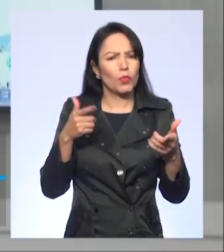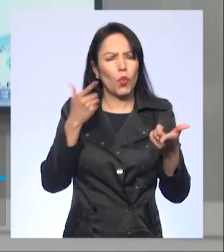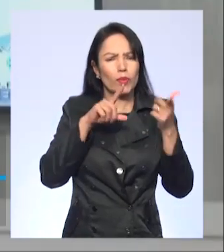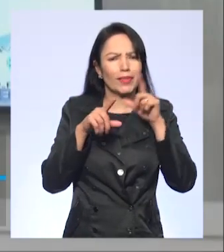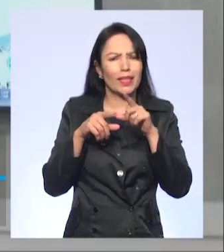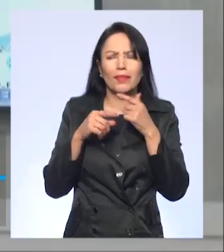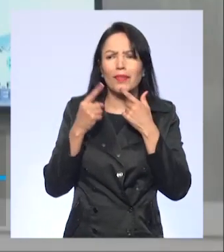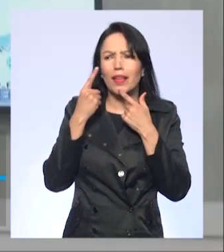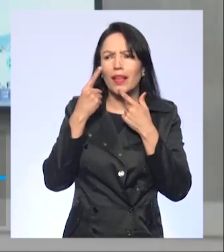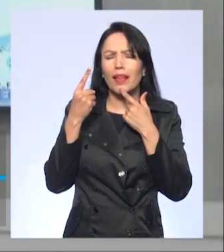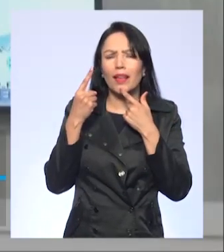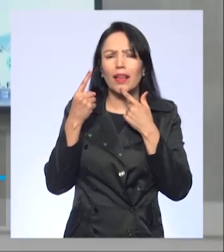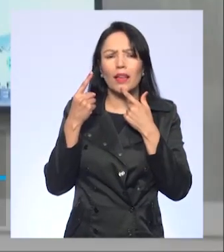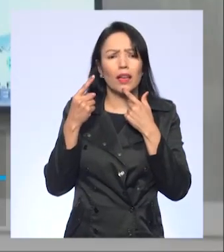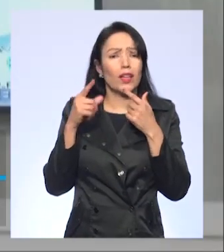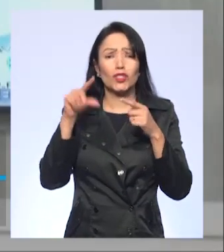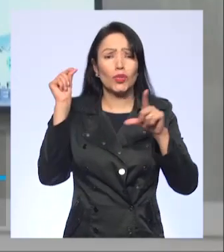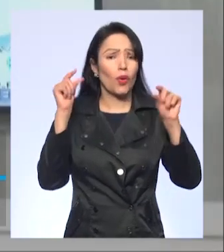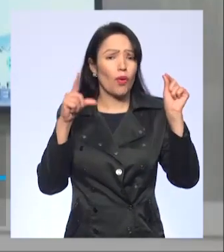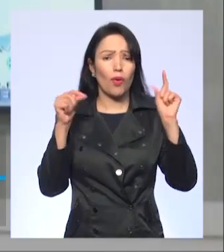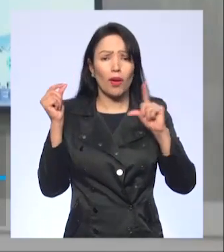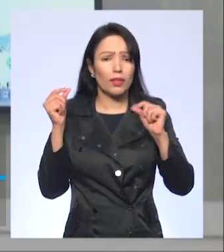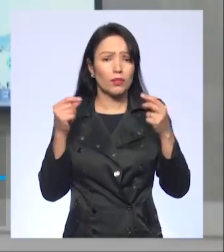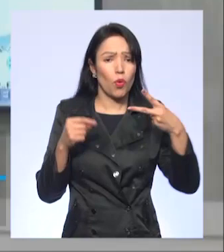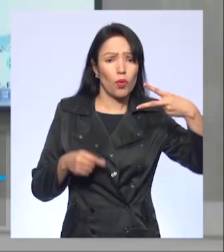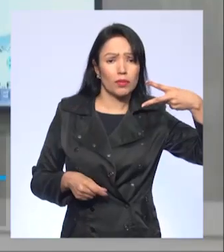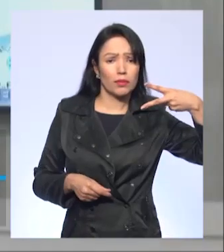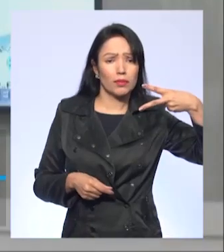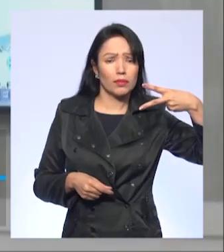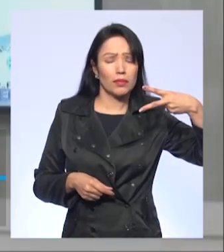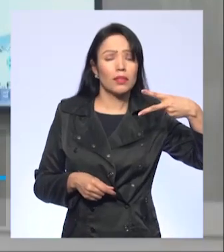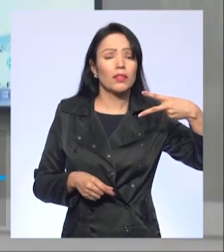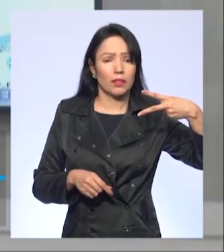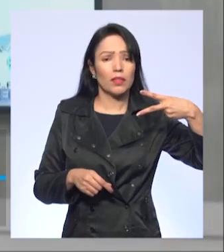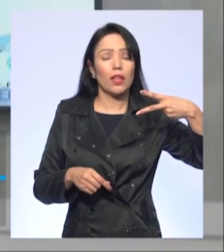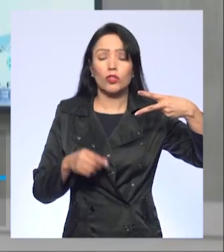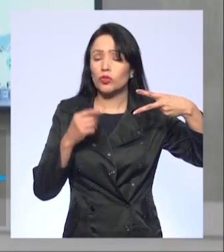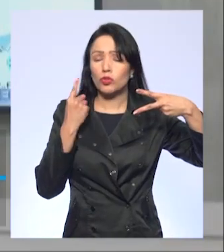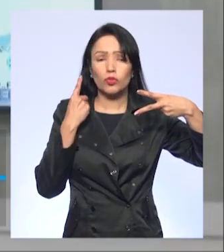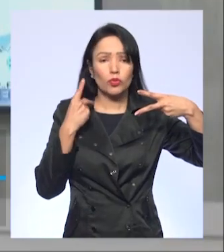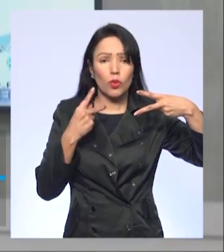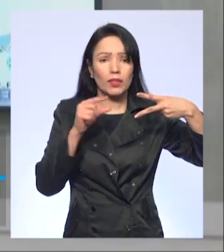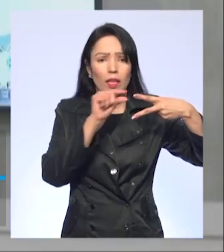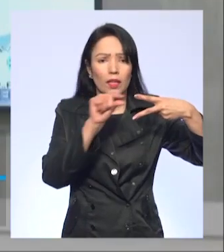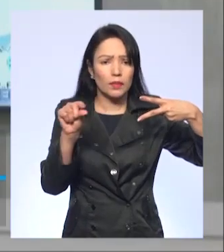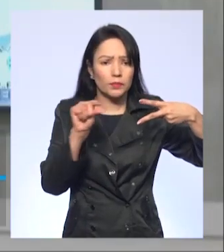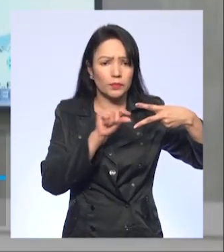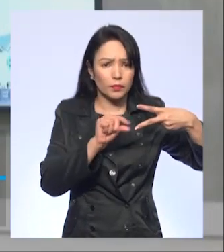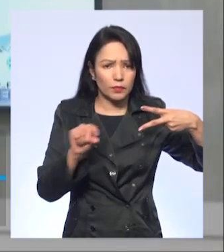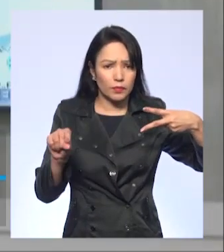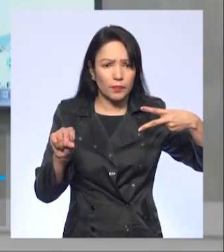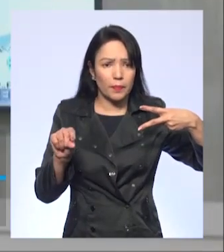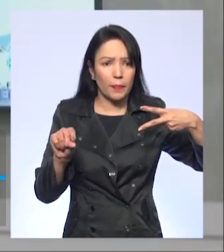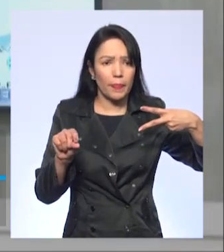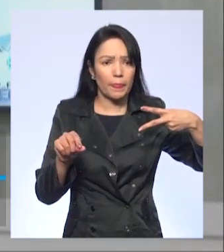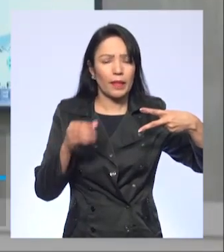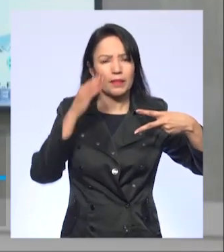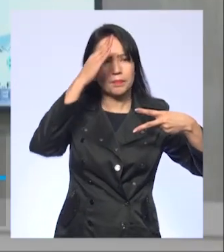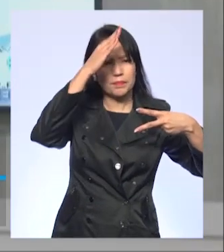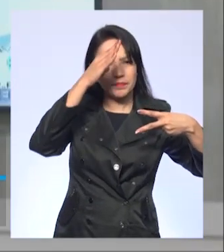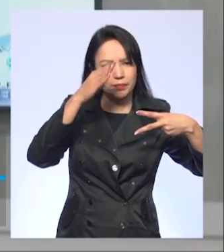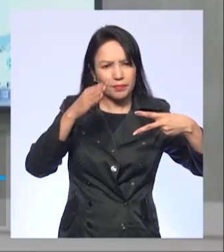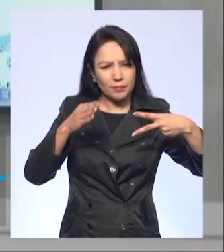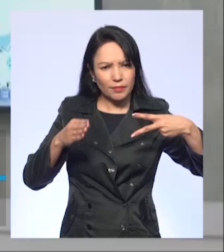transversal? Eu vou dizer, você escolhe. Escolha dois segmentos que você tem em cima de uma transversal. A divisão